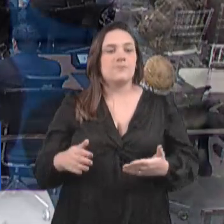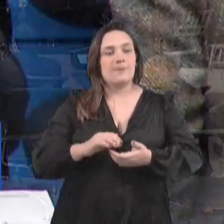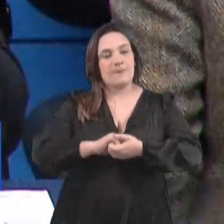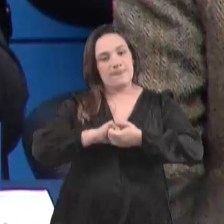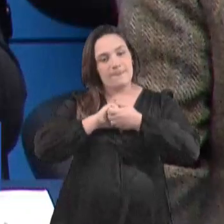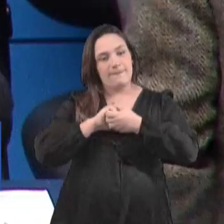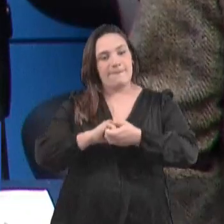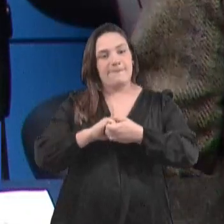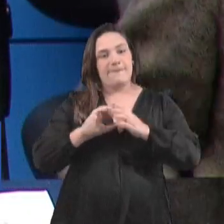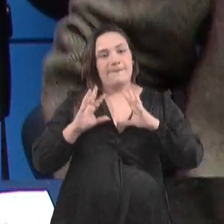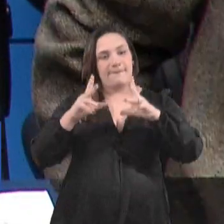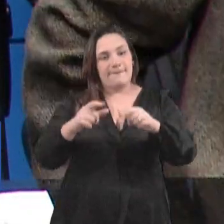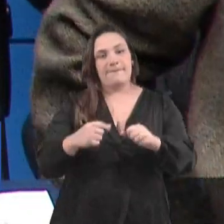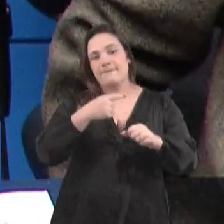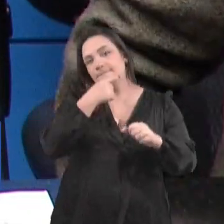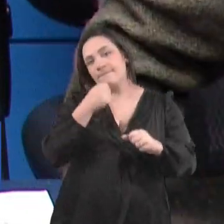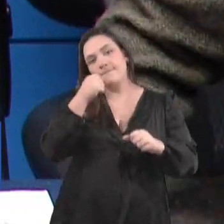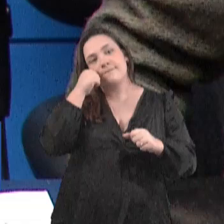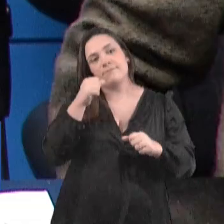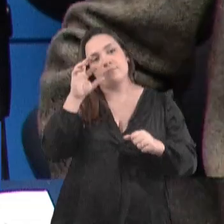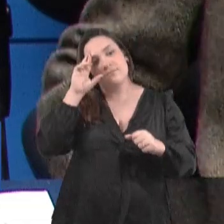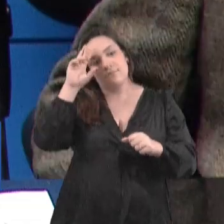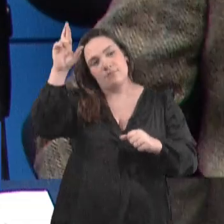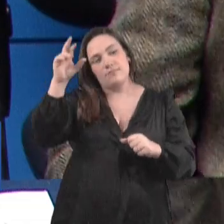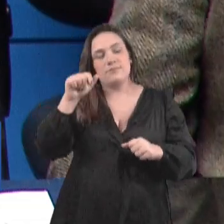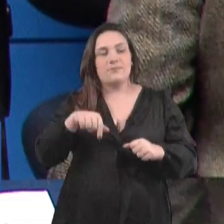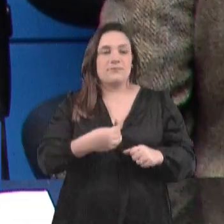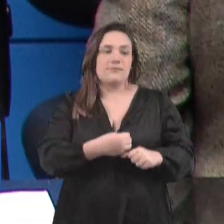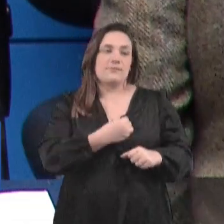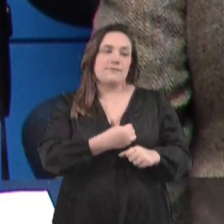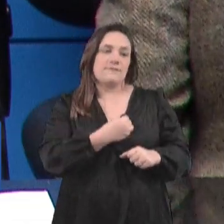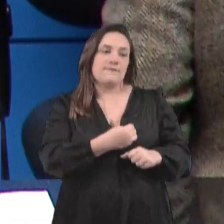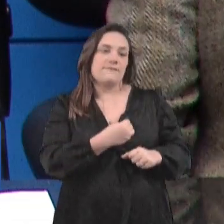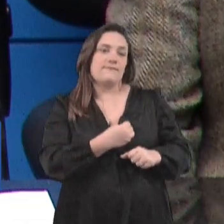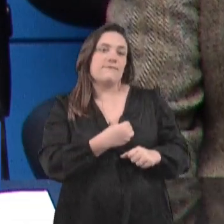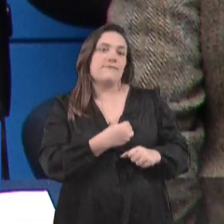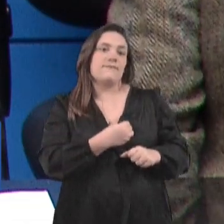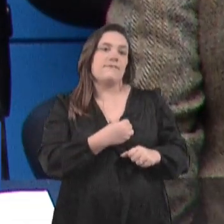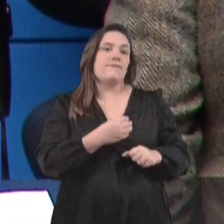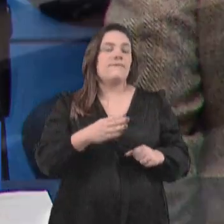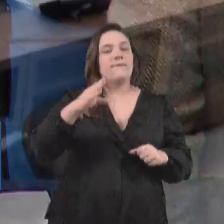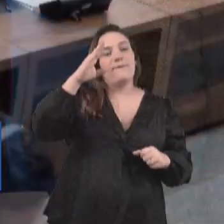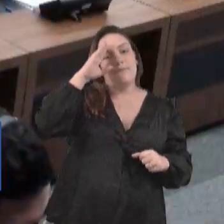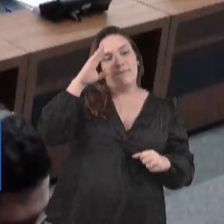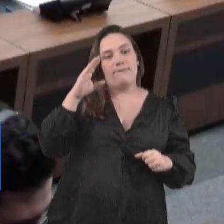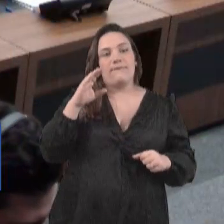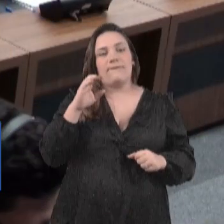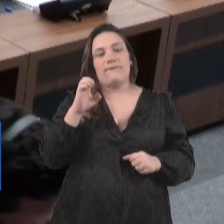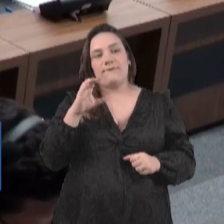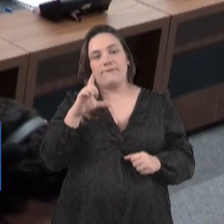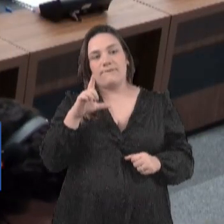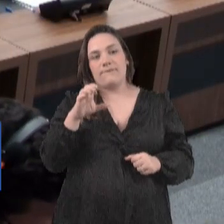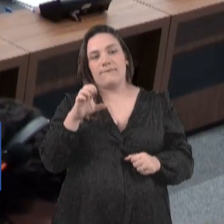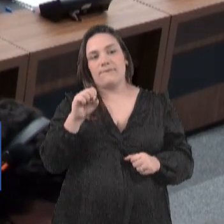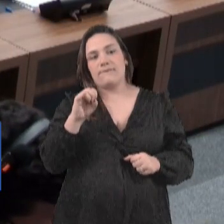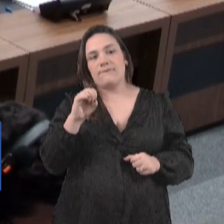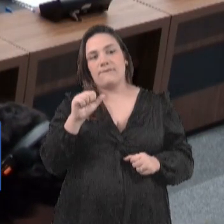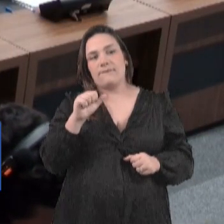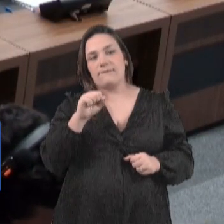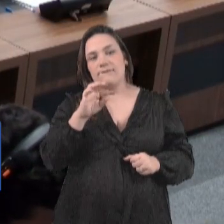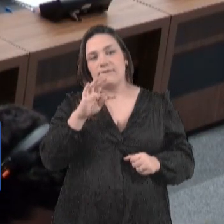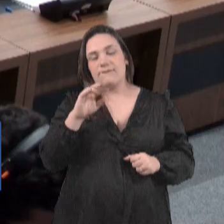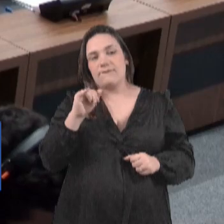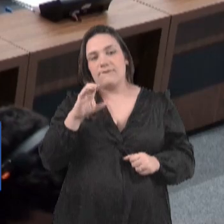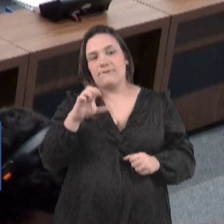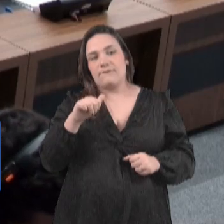Cumprimento a todas as demais autoridades civis, militares, eclesiásticas que se fizerem presentes,